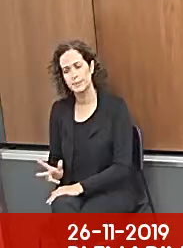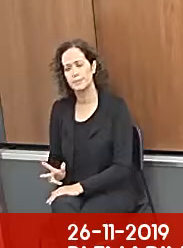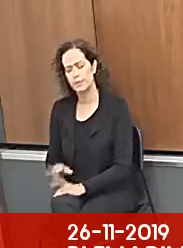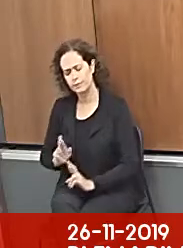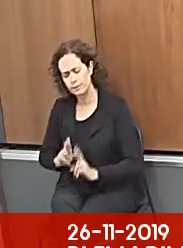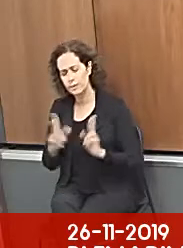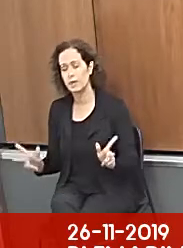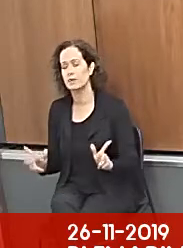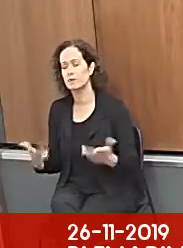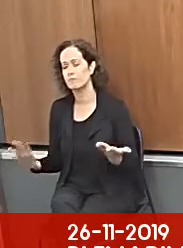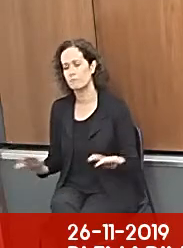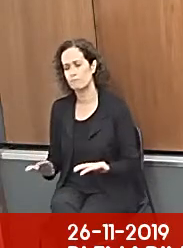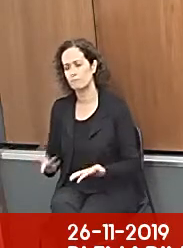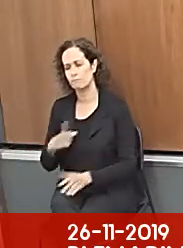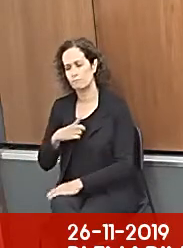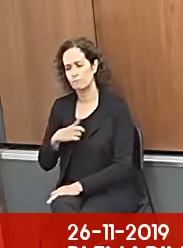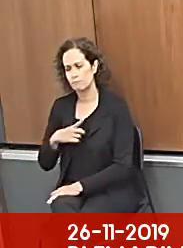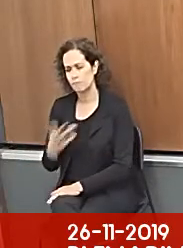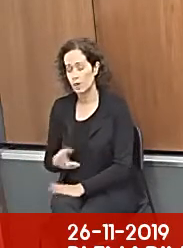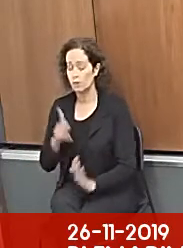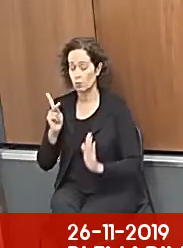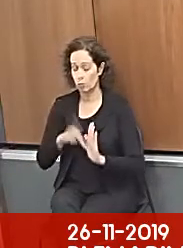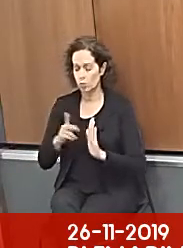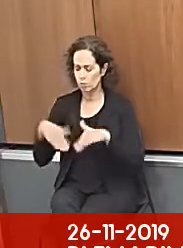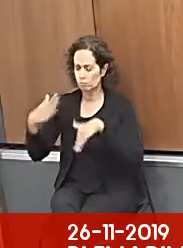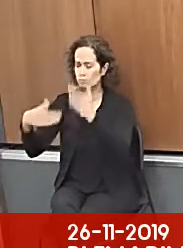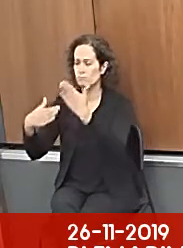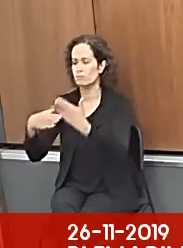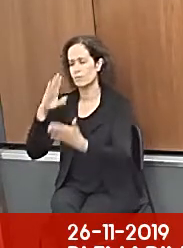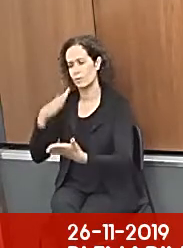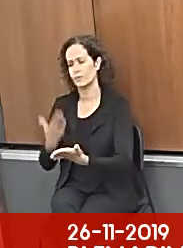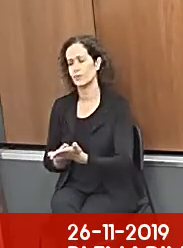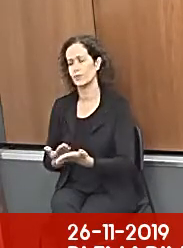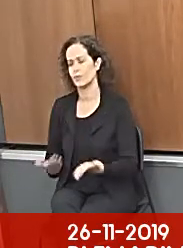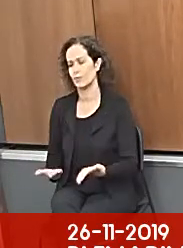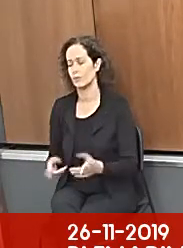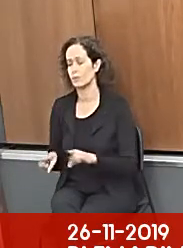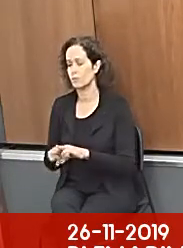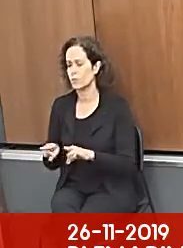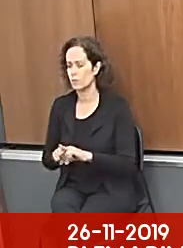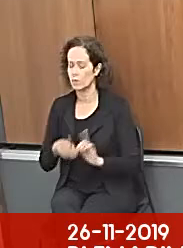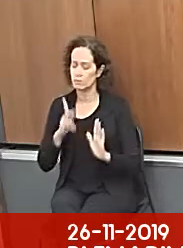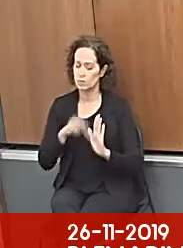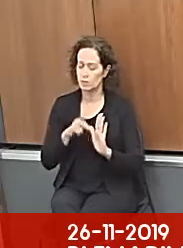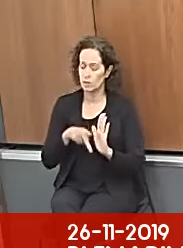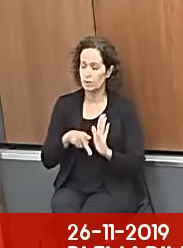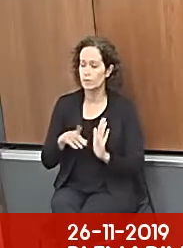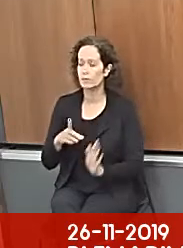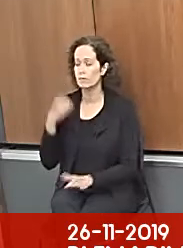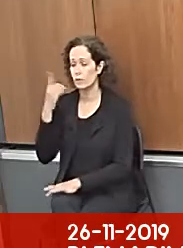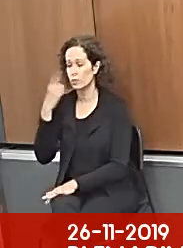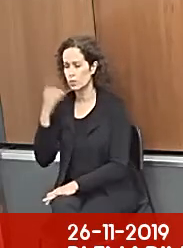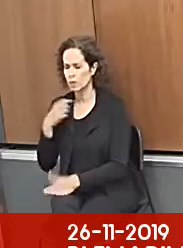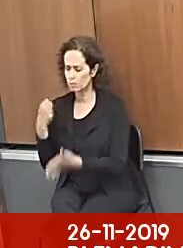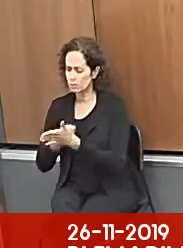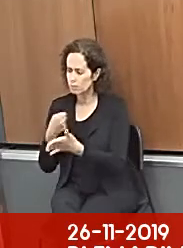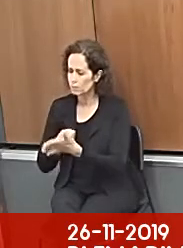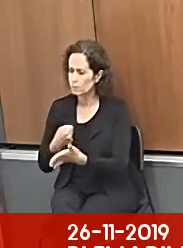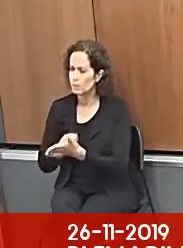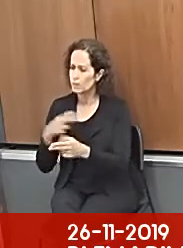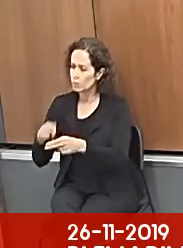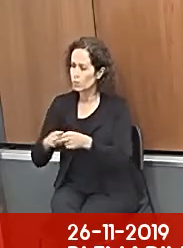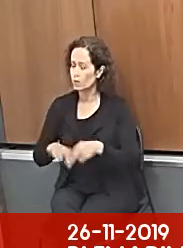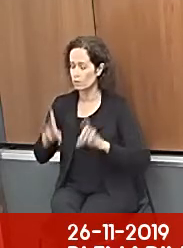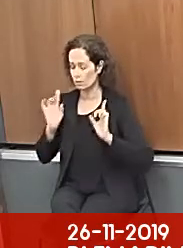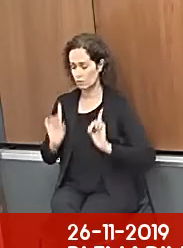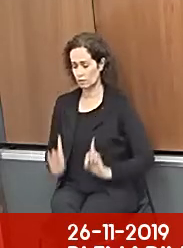é a diferença, que eu acredito que esse projeto vai caminhar. E, além do projeto do deputado, que luta pela causa do deficiente,